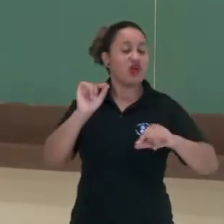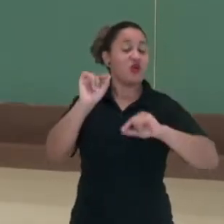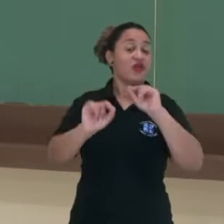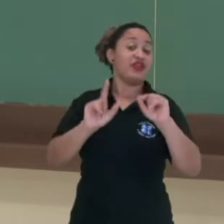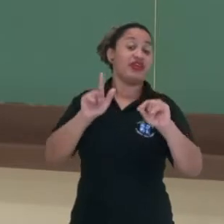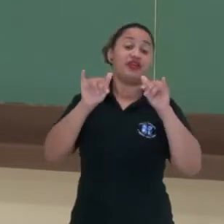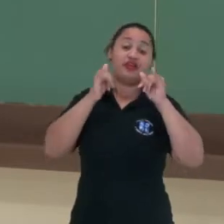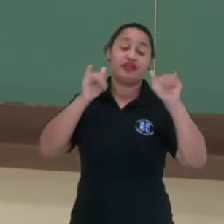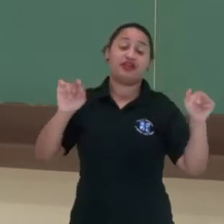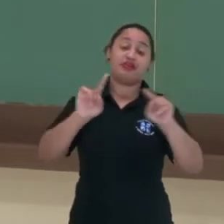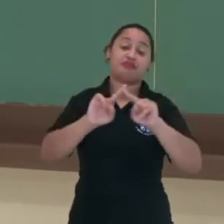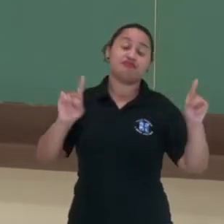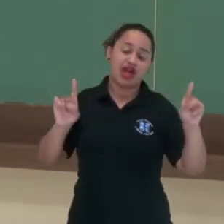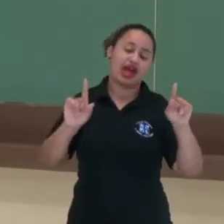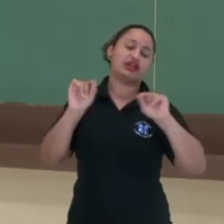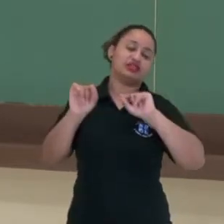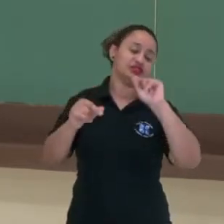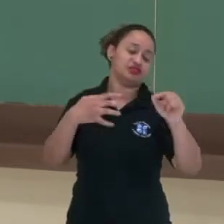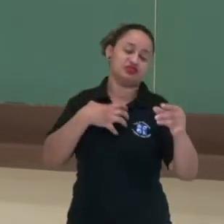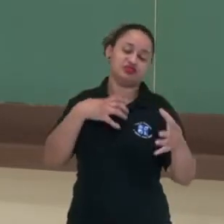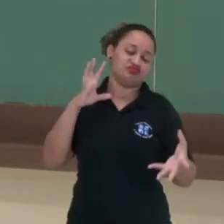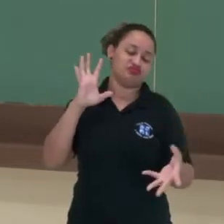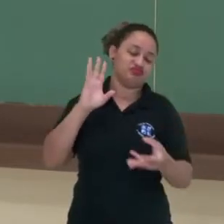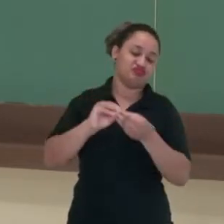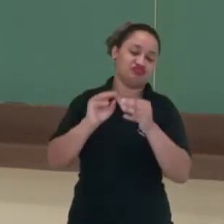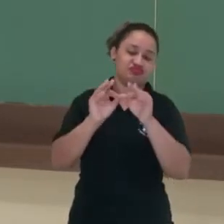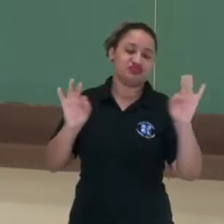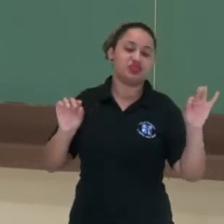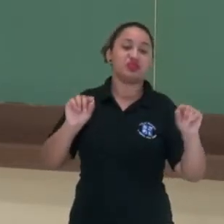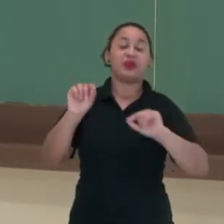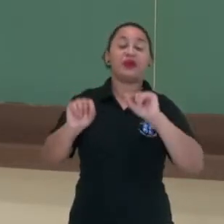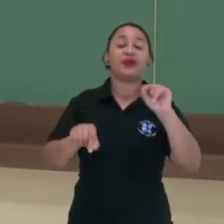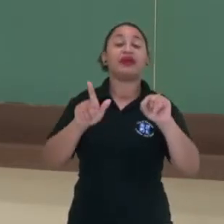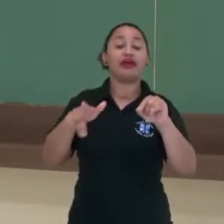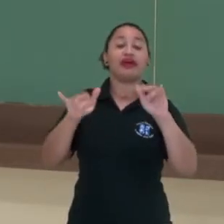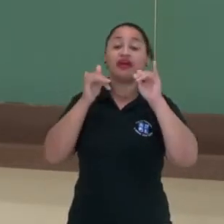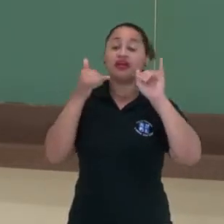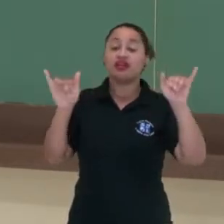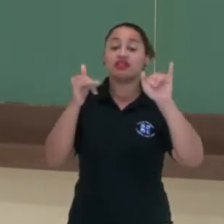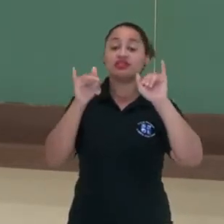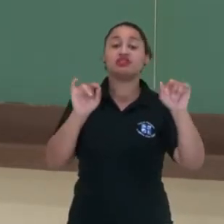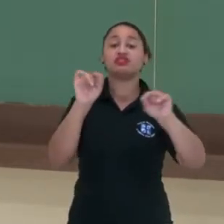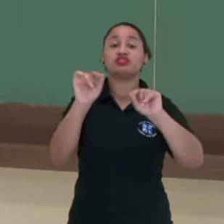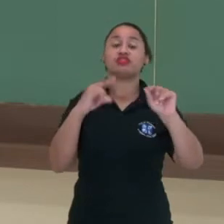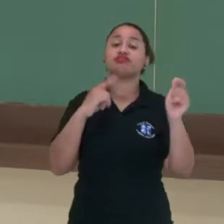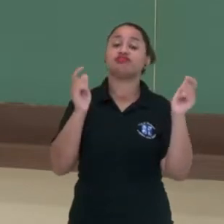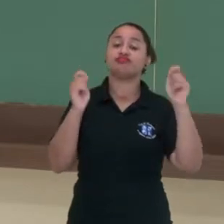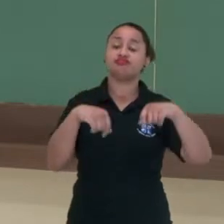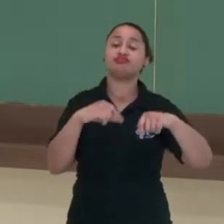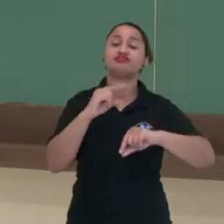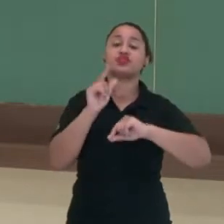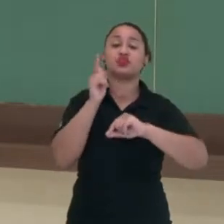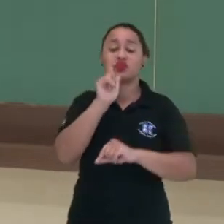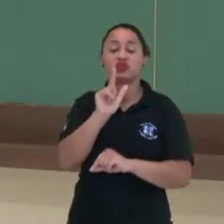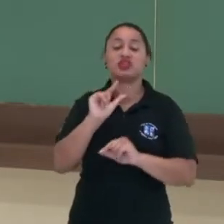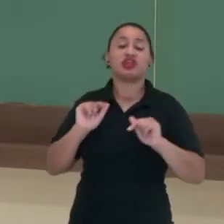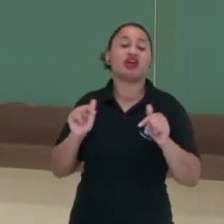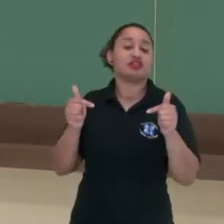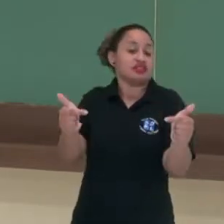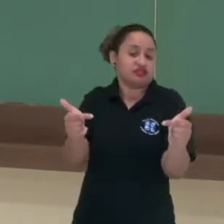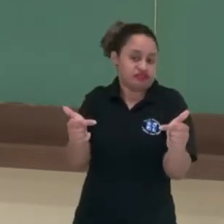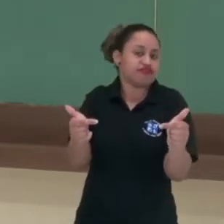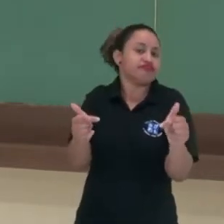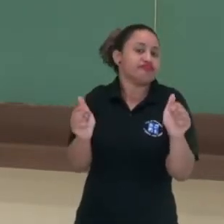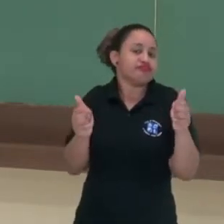ela é, de maneira bem simplificada, nós podemos dizer que a energia é a capacidade de realizar uma ação.